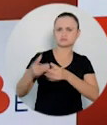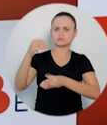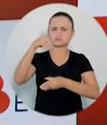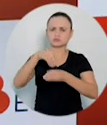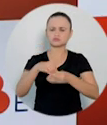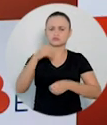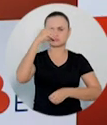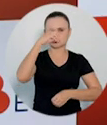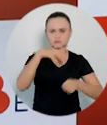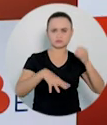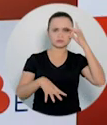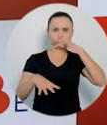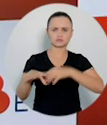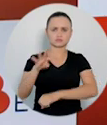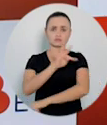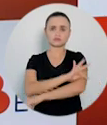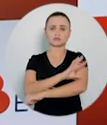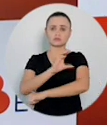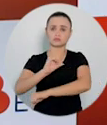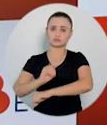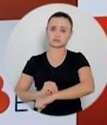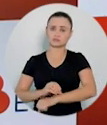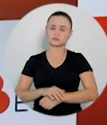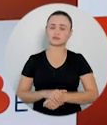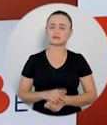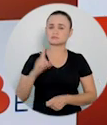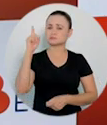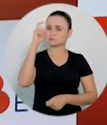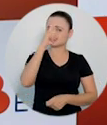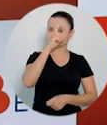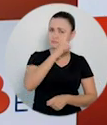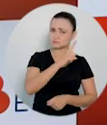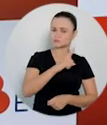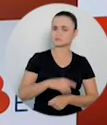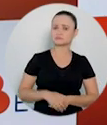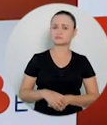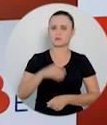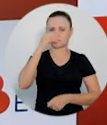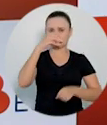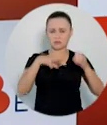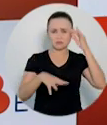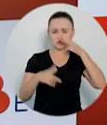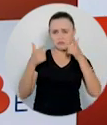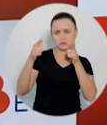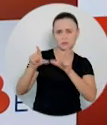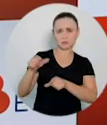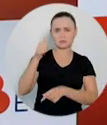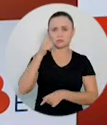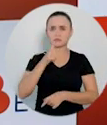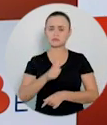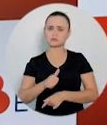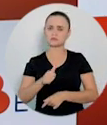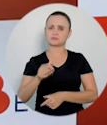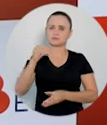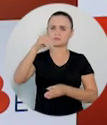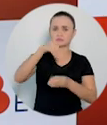estado do Tocantins está entre os estados com maior índice de violência contra a mulher da federação. Palmas, a